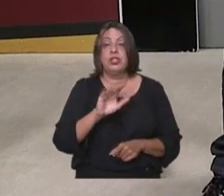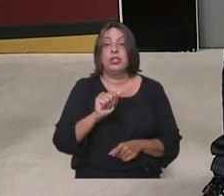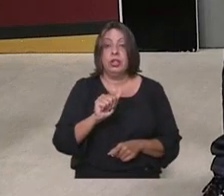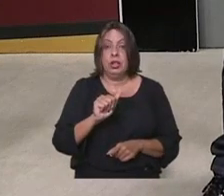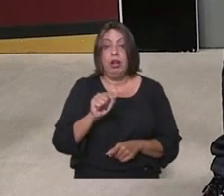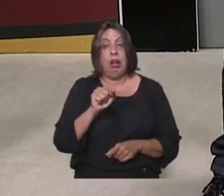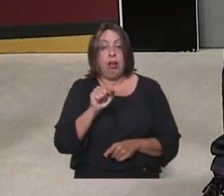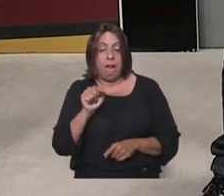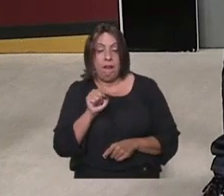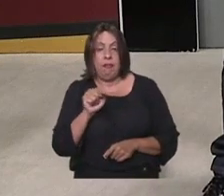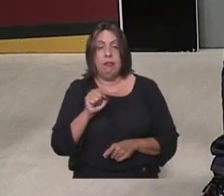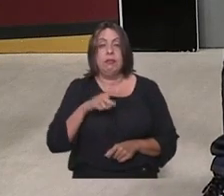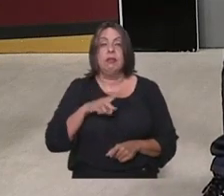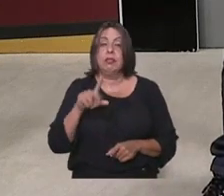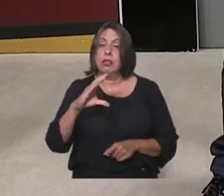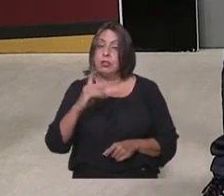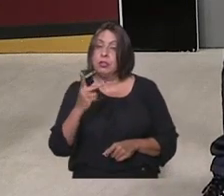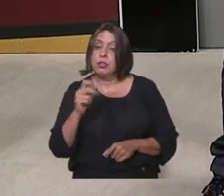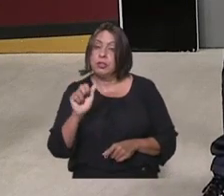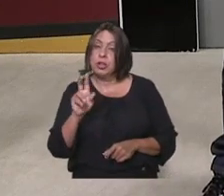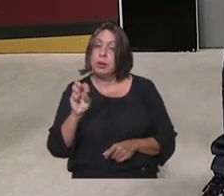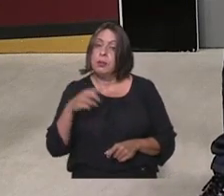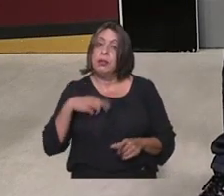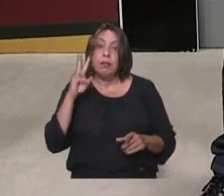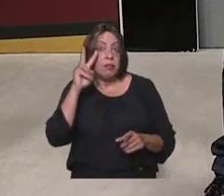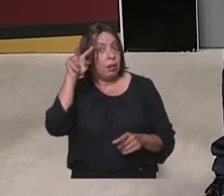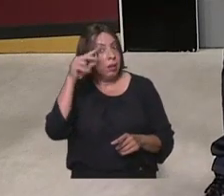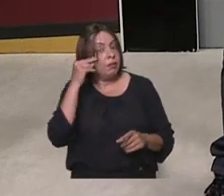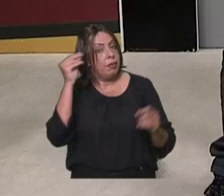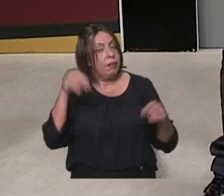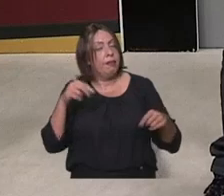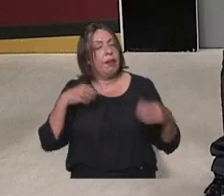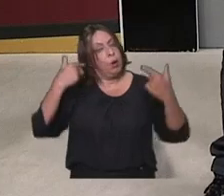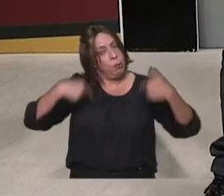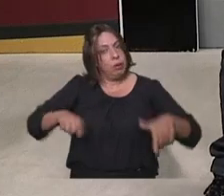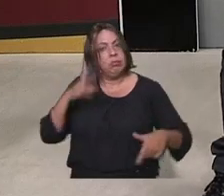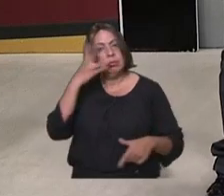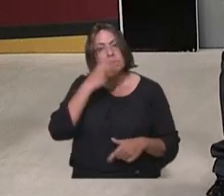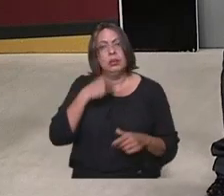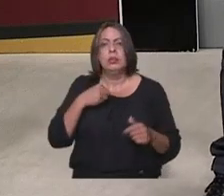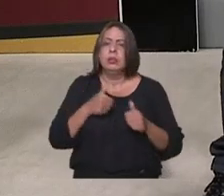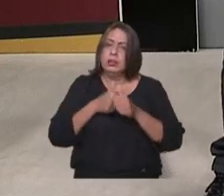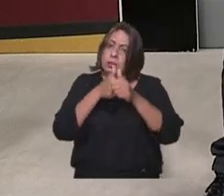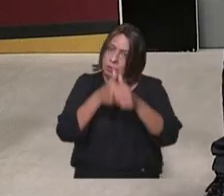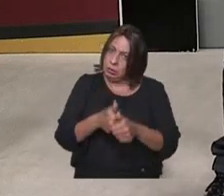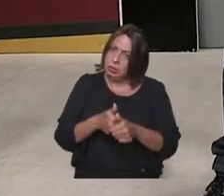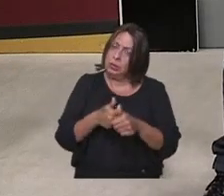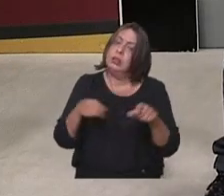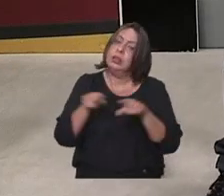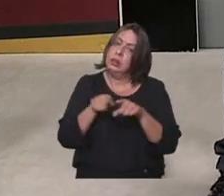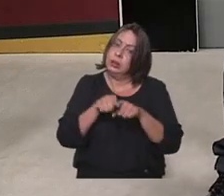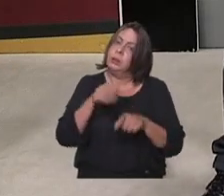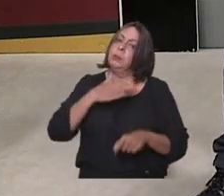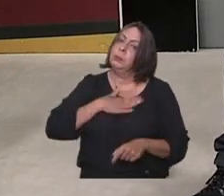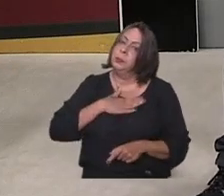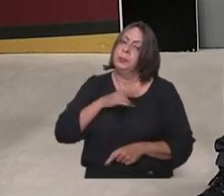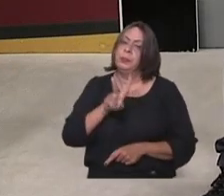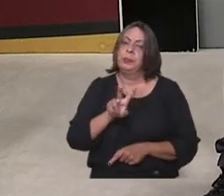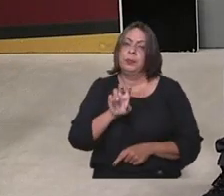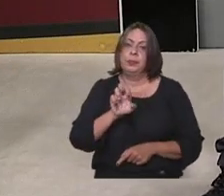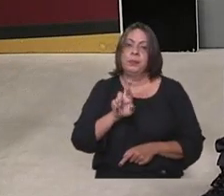@cheia_de_charme, tá bom? Vai lá que tem muitas peças lindas. Tá seguindo a Jaque? Tá seguindo Cheia de Charme? Aproveita o embalo aí, segue também o